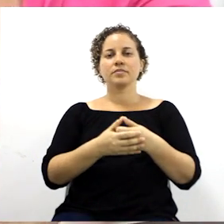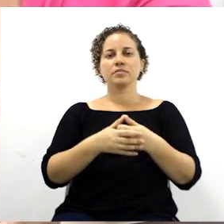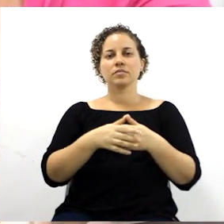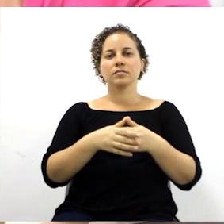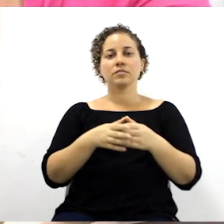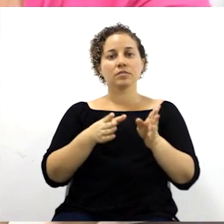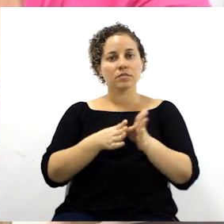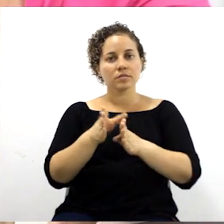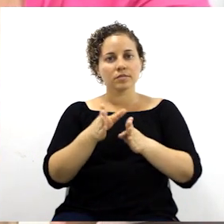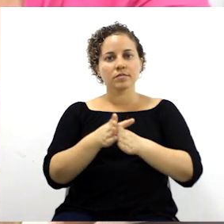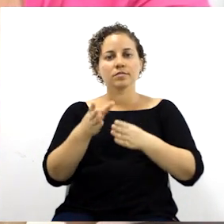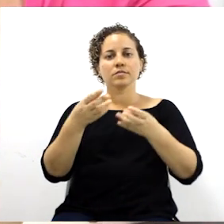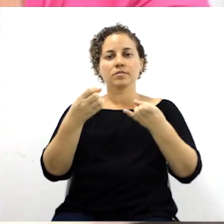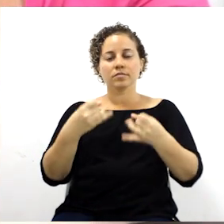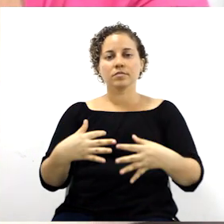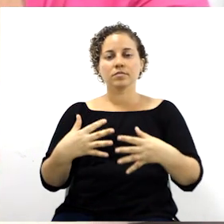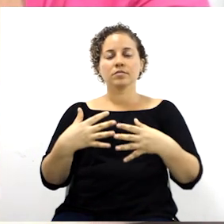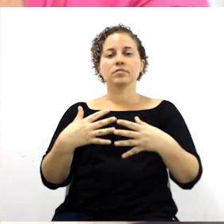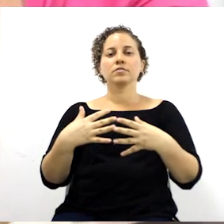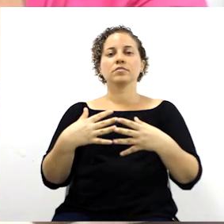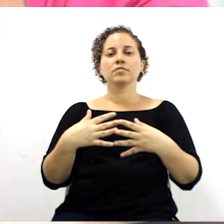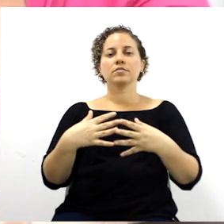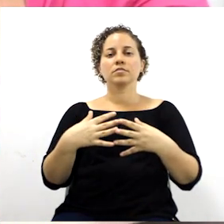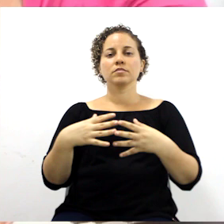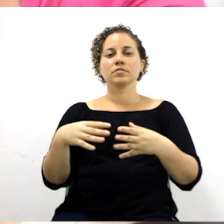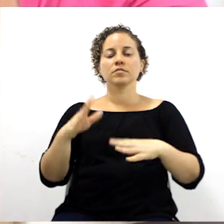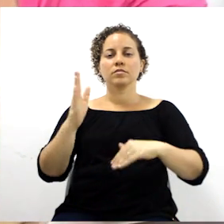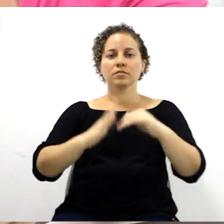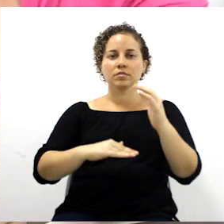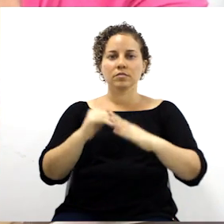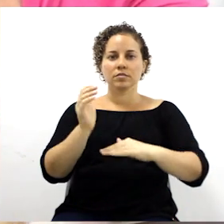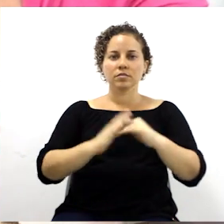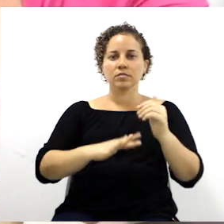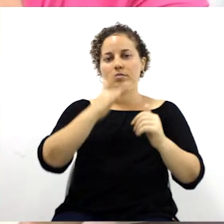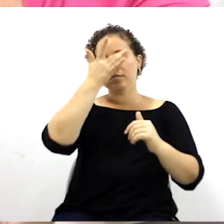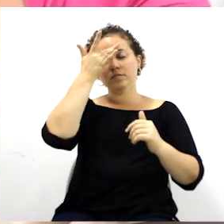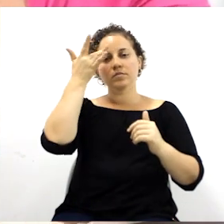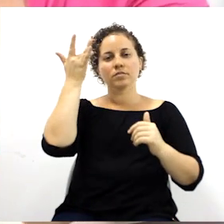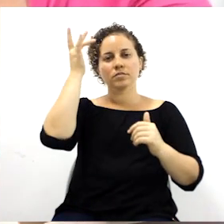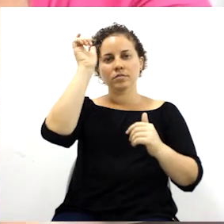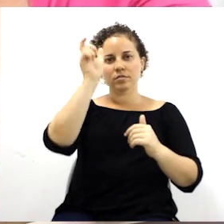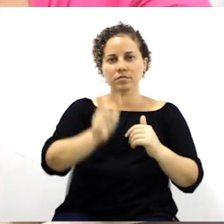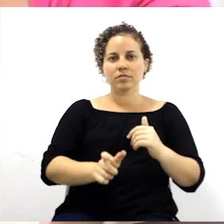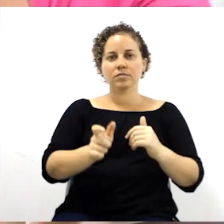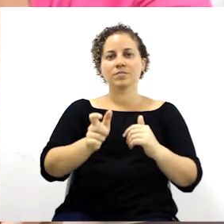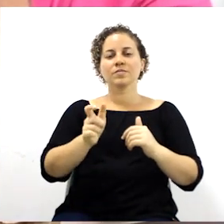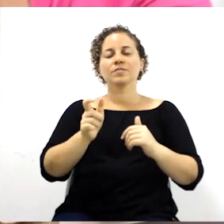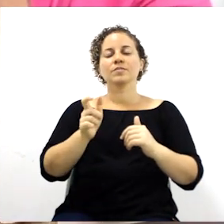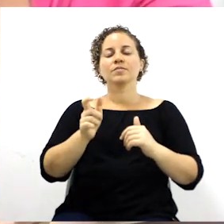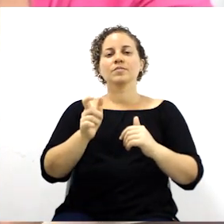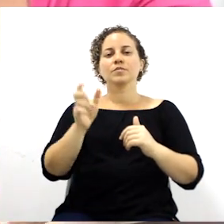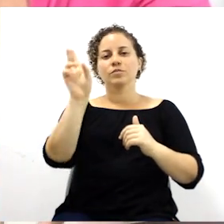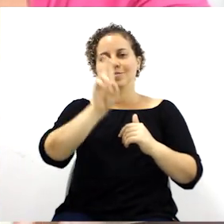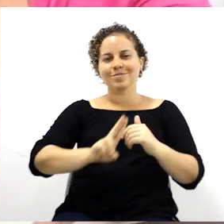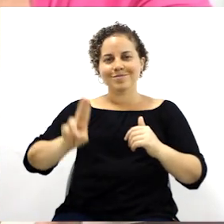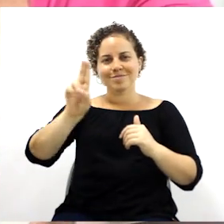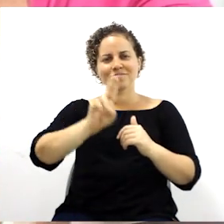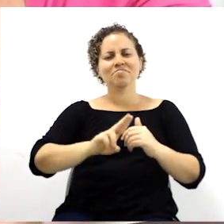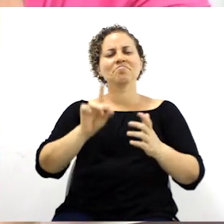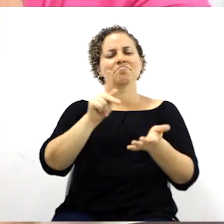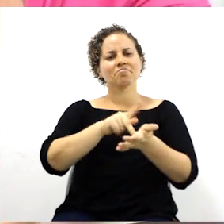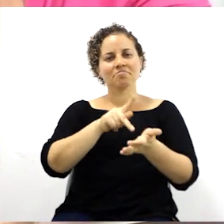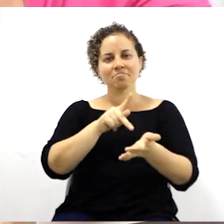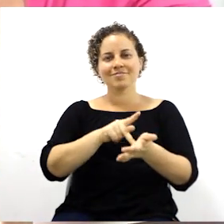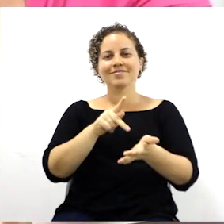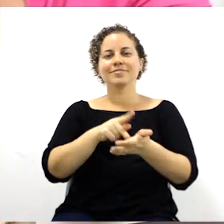oferecidos fazem com que você vá dando ao usuário competência, né, para que ele possa utilizar bem aquelas fontes e ele possa